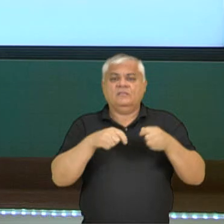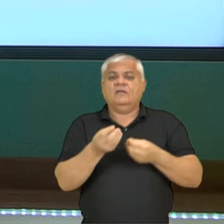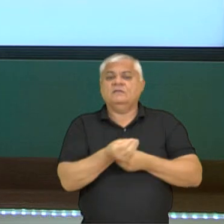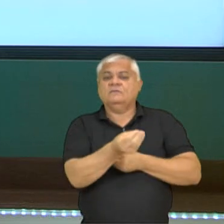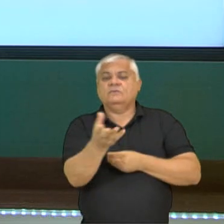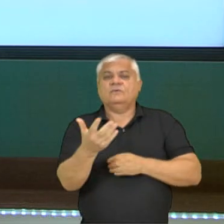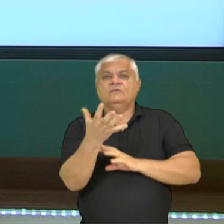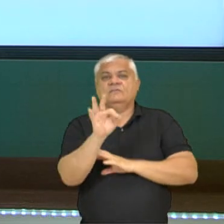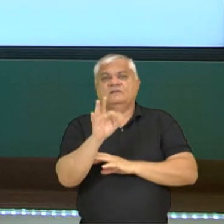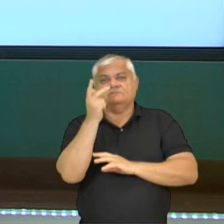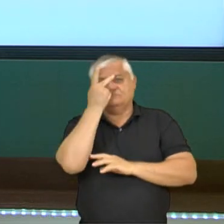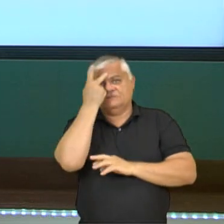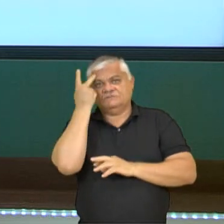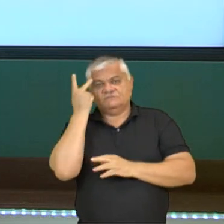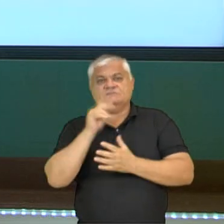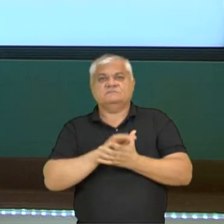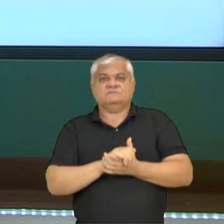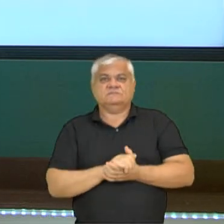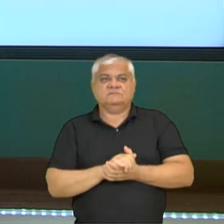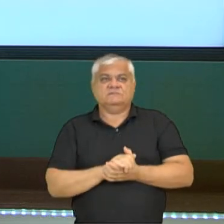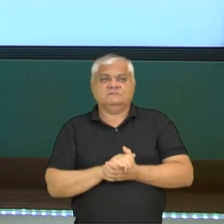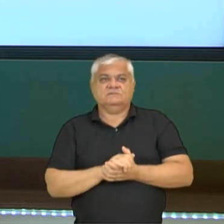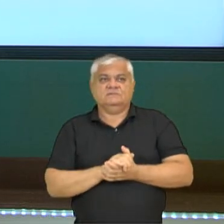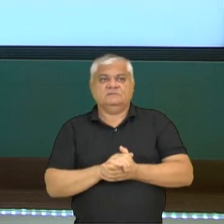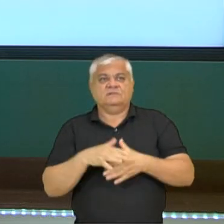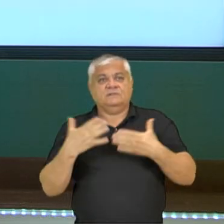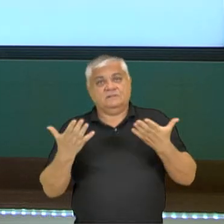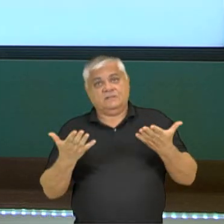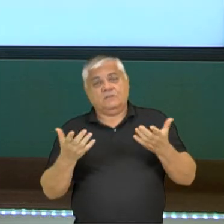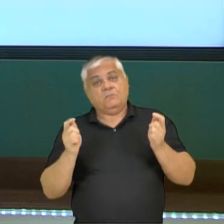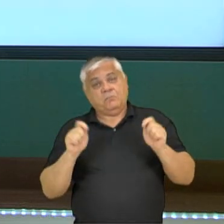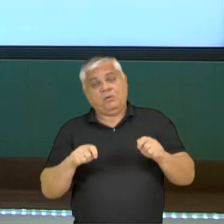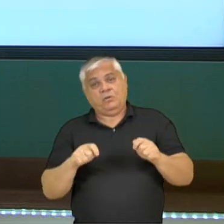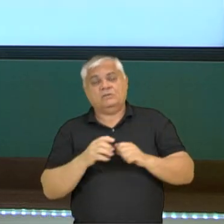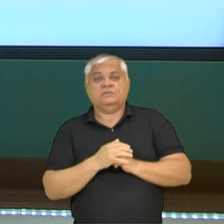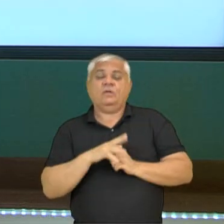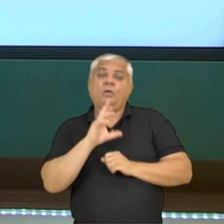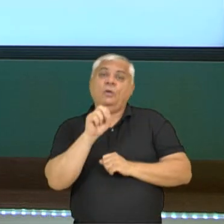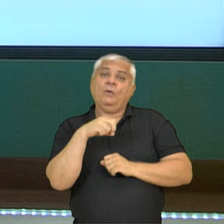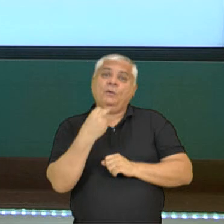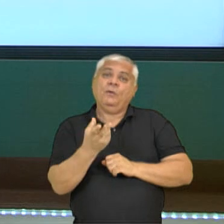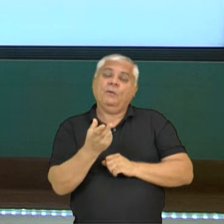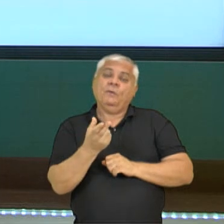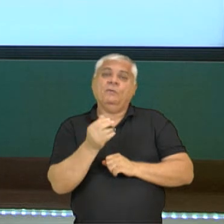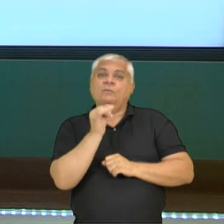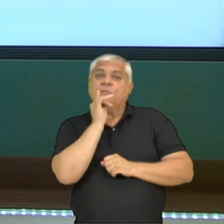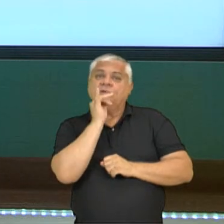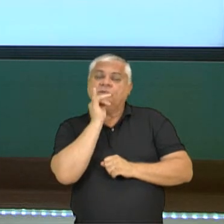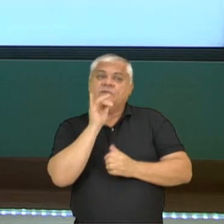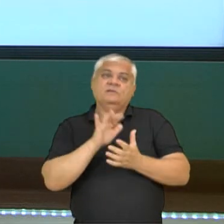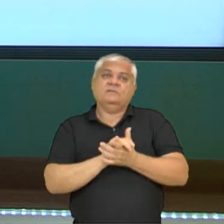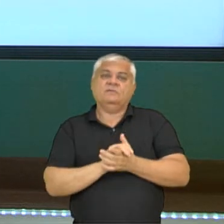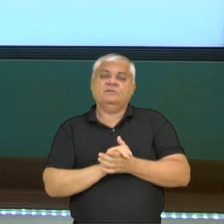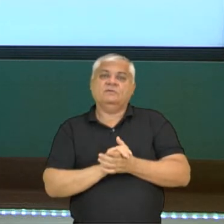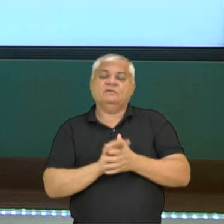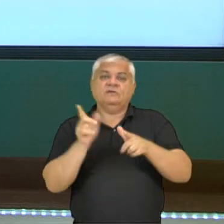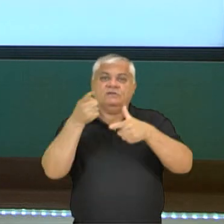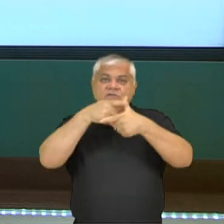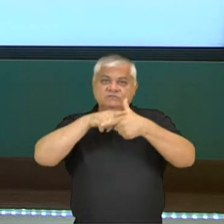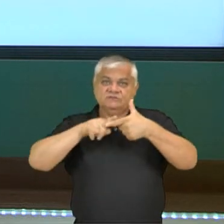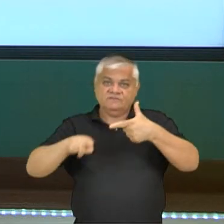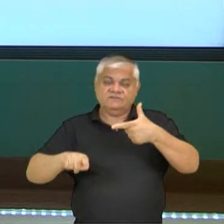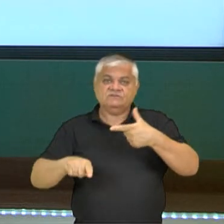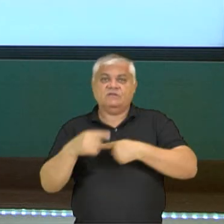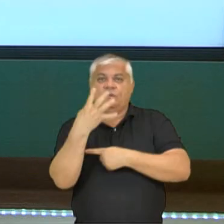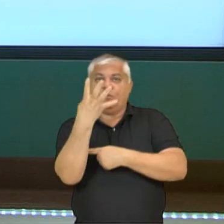10 pessoas. Então, nós poderíamos resolver assim e poderíamos também fazer a divisão de